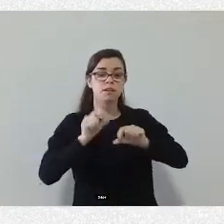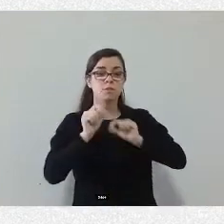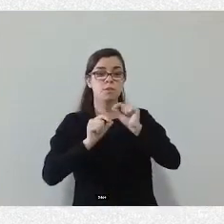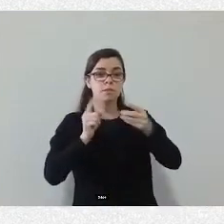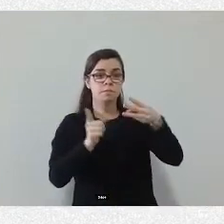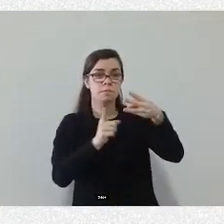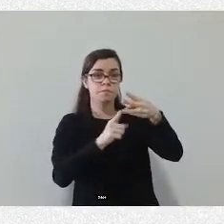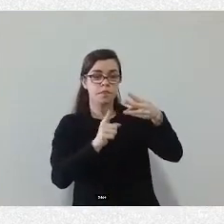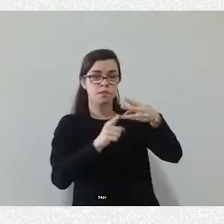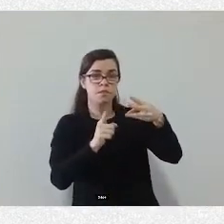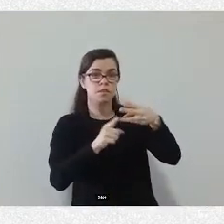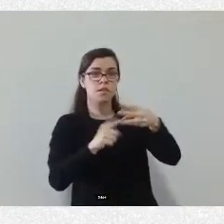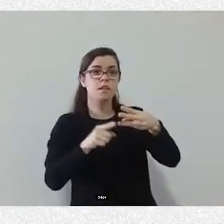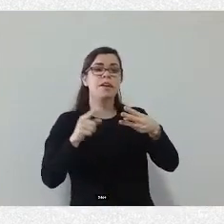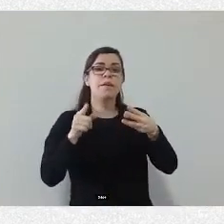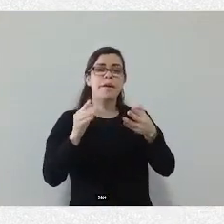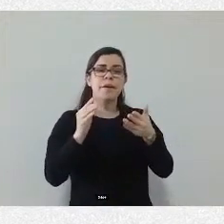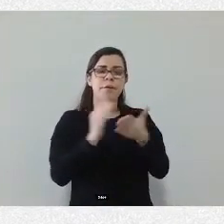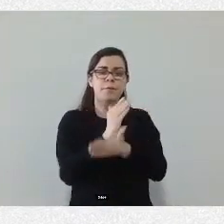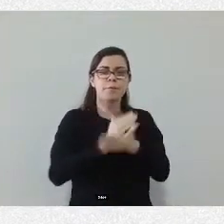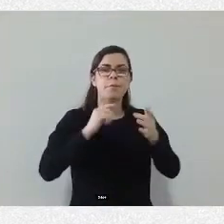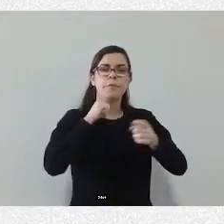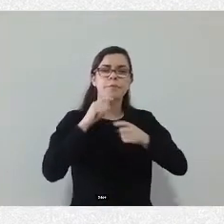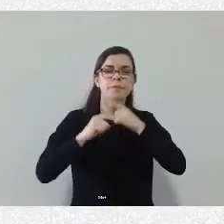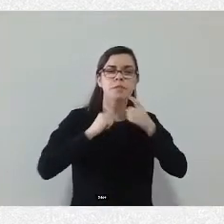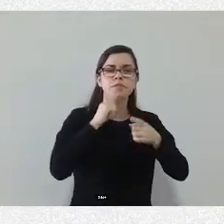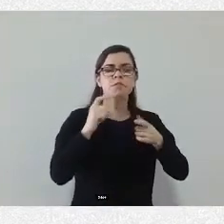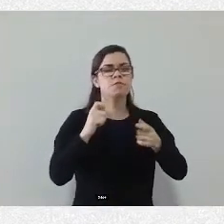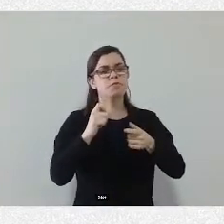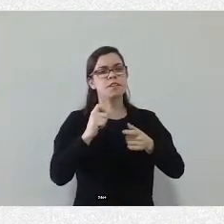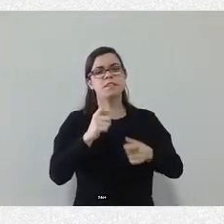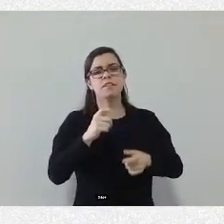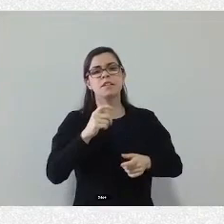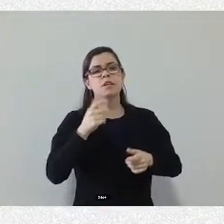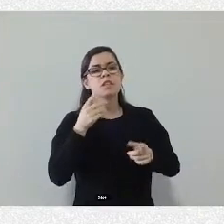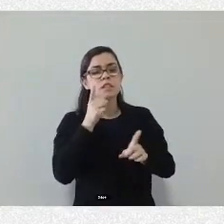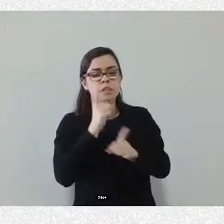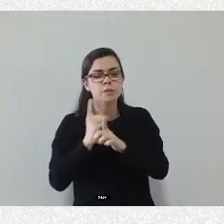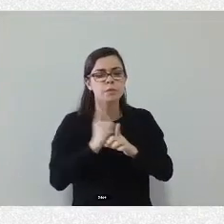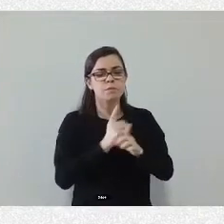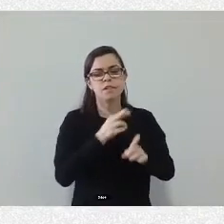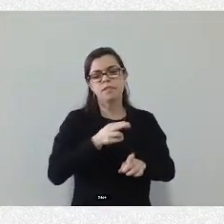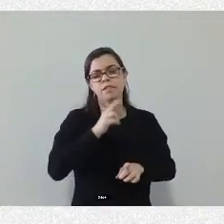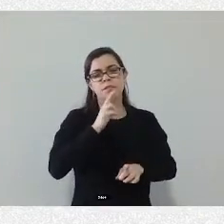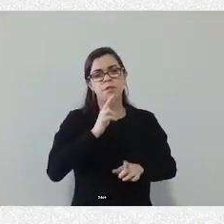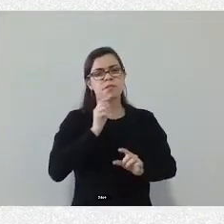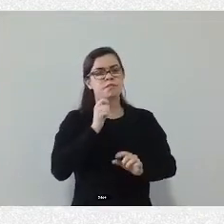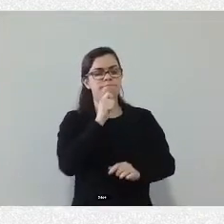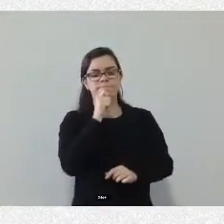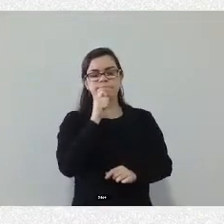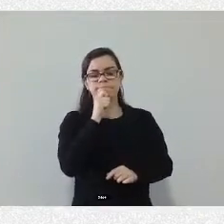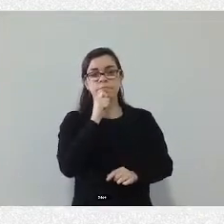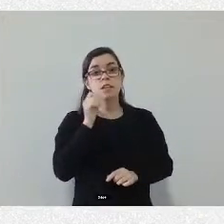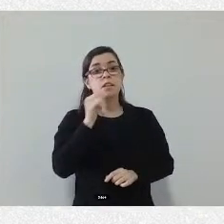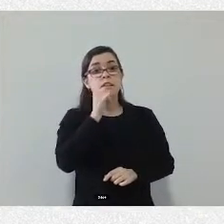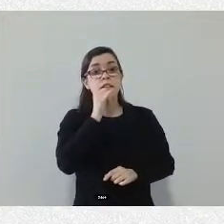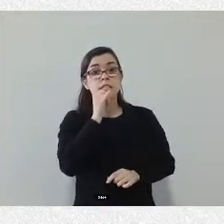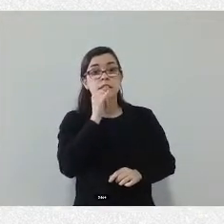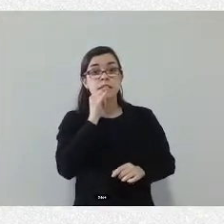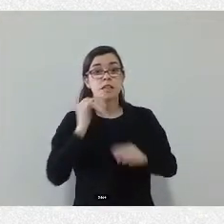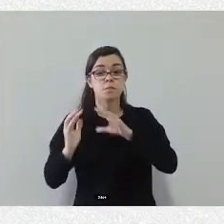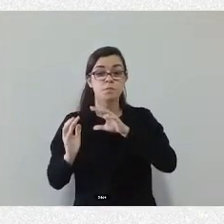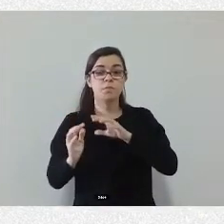ainda não foram respondidas. Por exemplo, um tópico muito que é prioritário da Organização Mundial da Saúde é avaliar qual